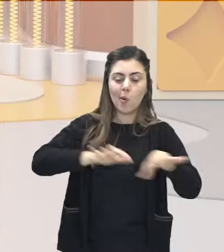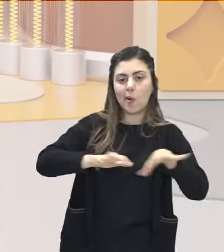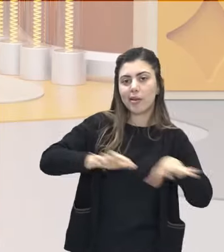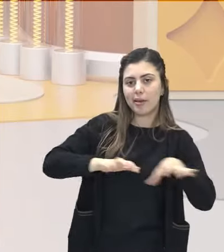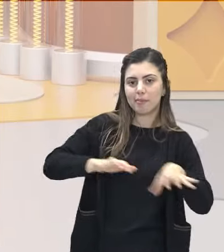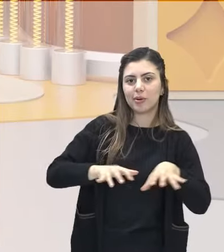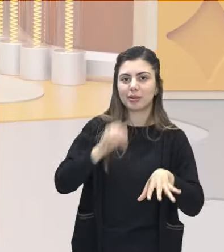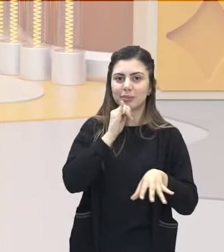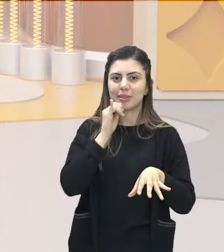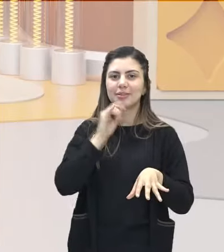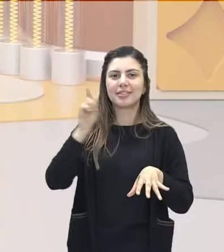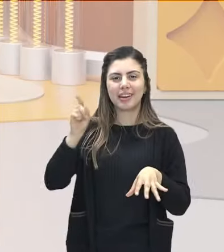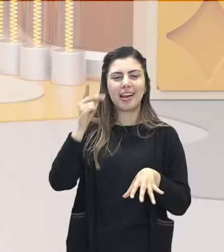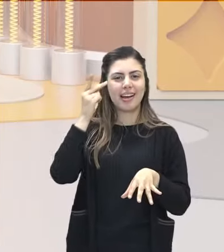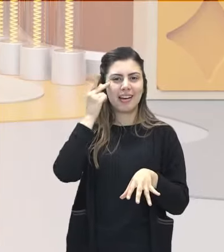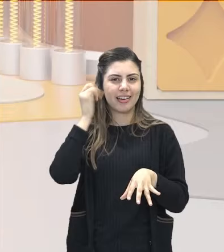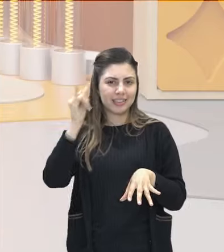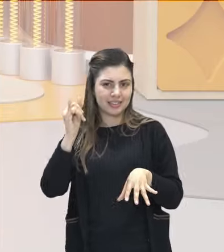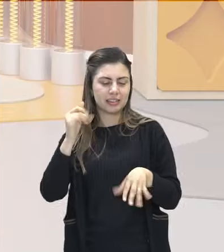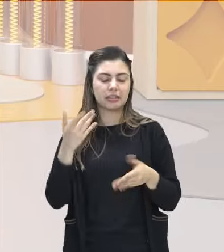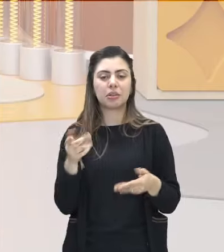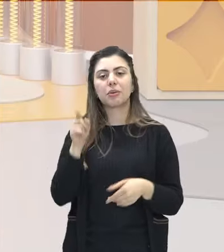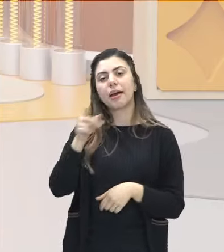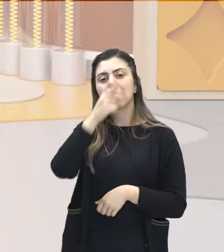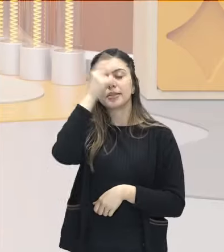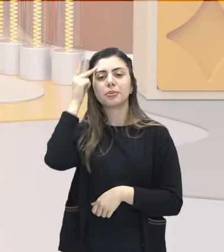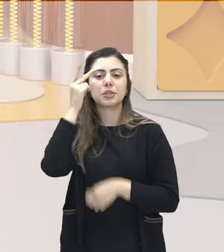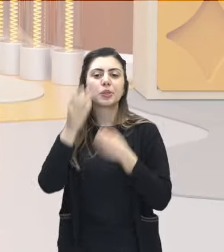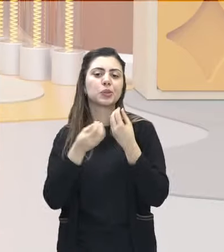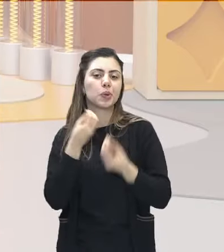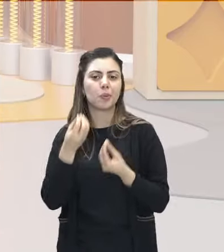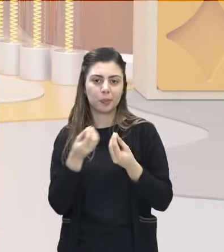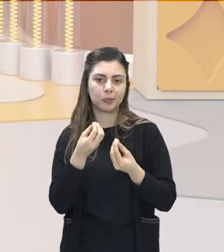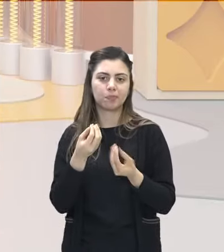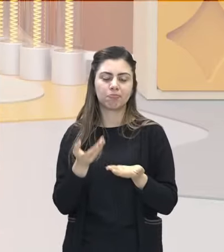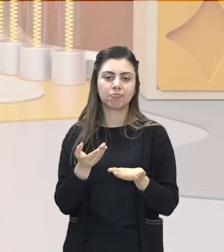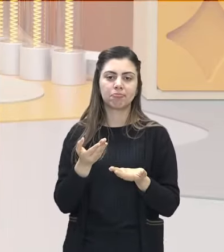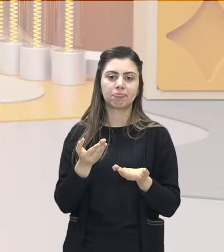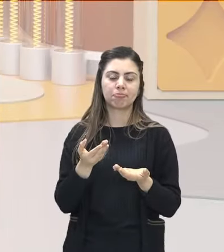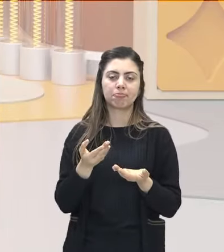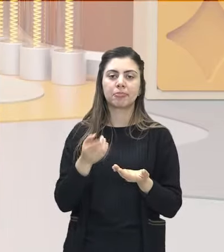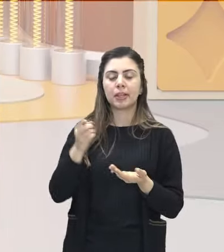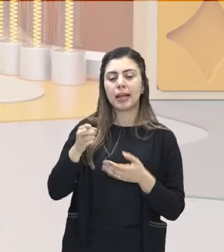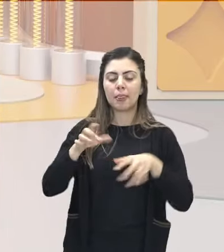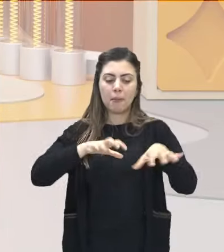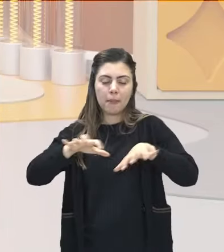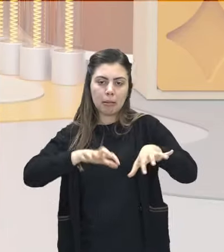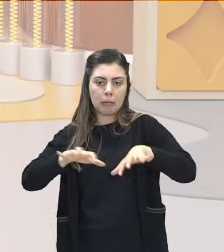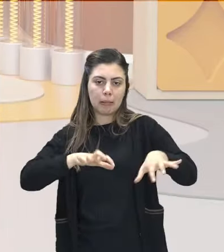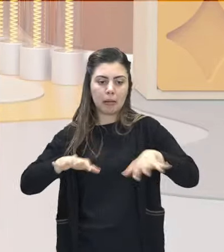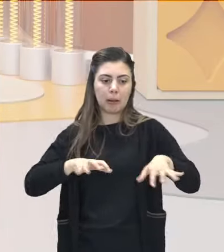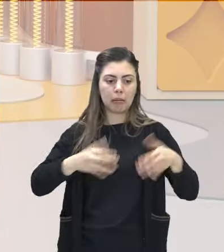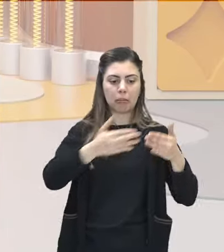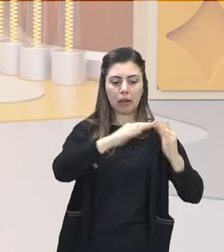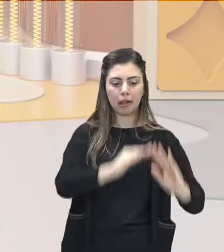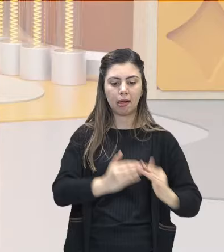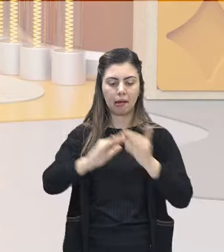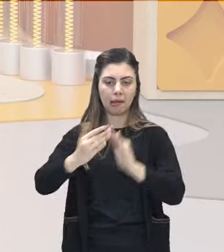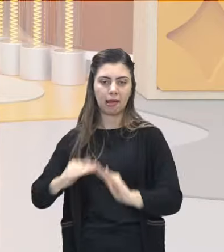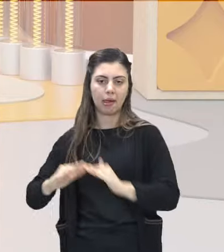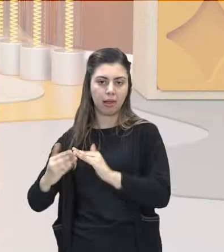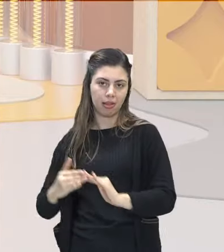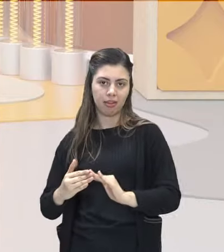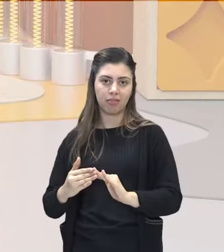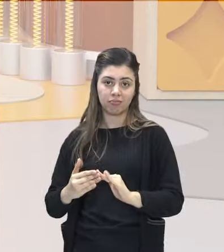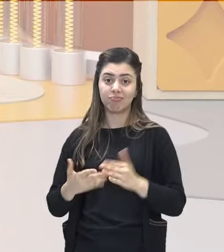aconteceu no Haiti as pessoas tendem a migrar porque eh no caso do Haiti o terremoto quase destruiu a totalidade